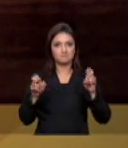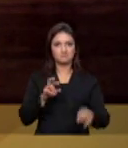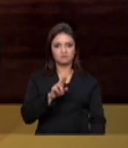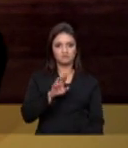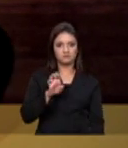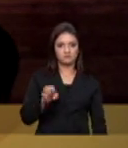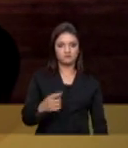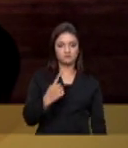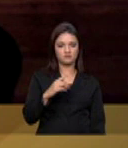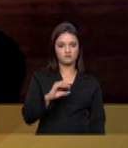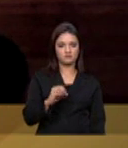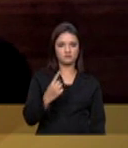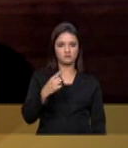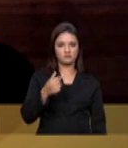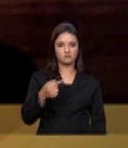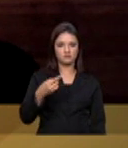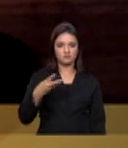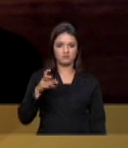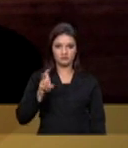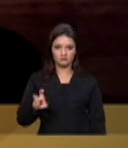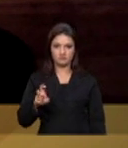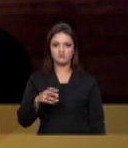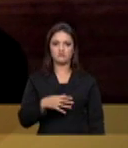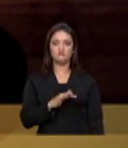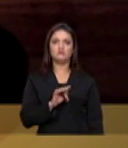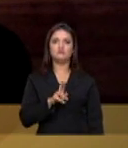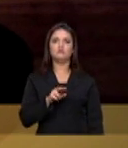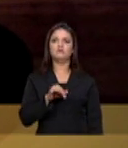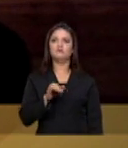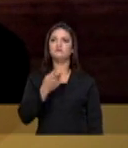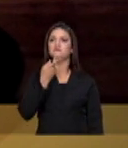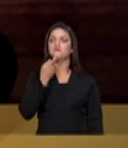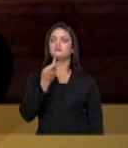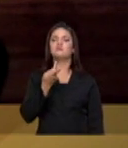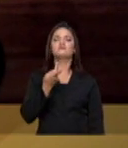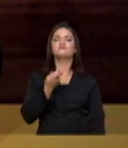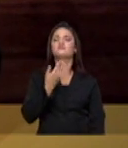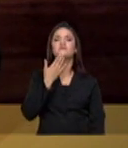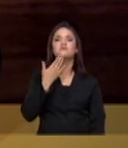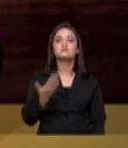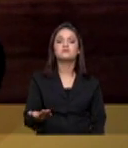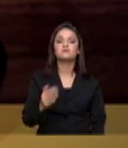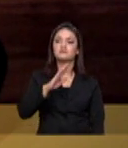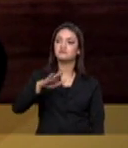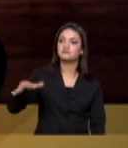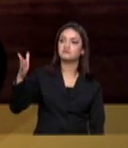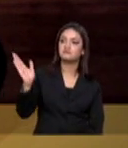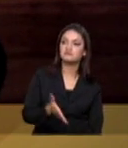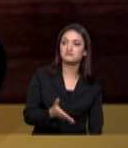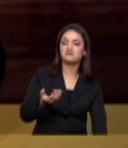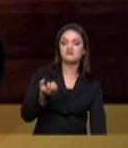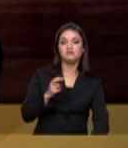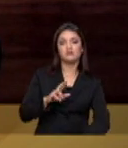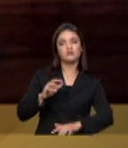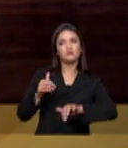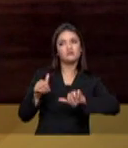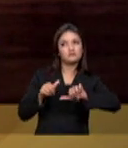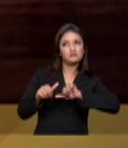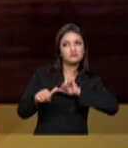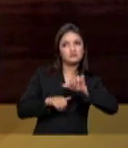o Google na Funai pela anulação ou reforma do acórdão recorrido